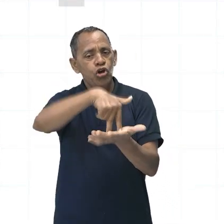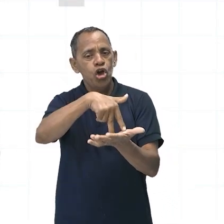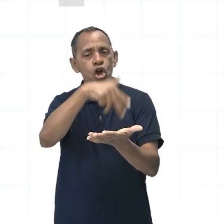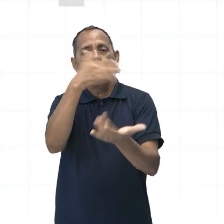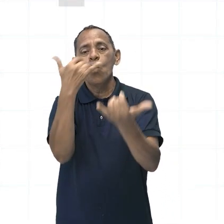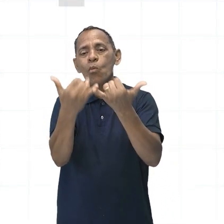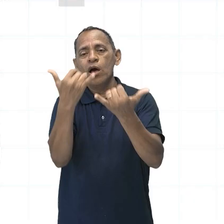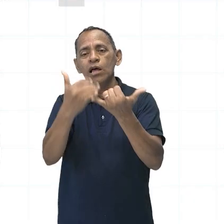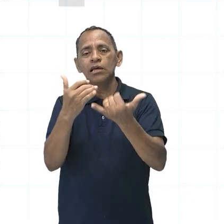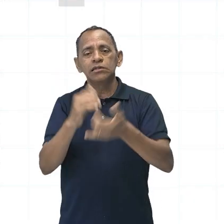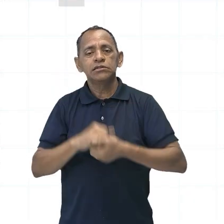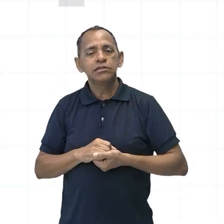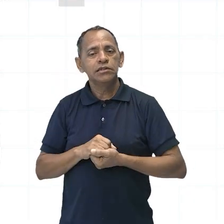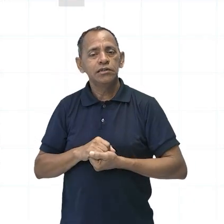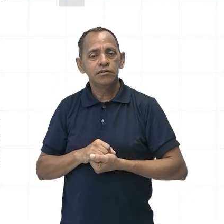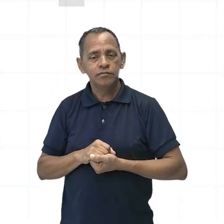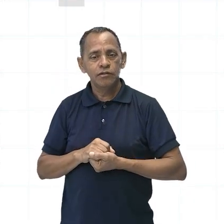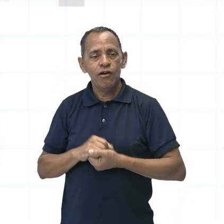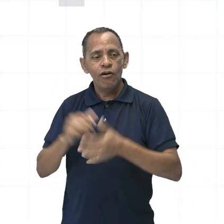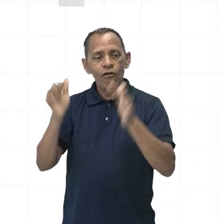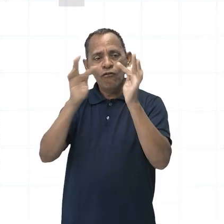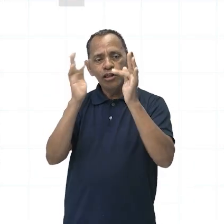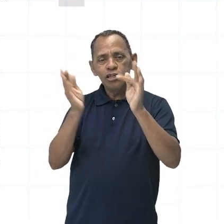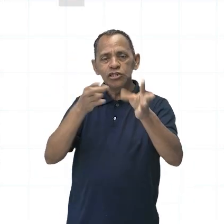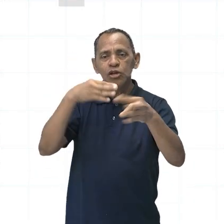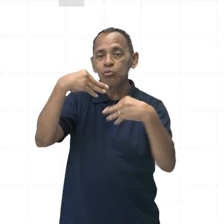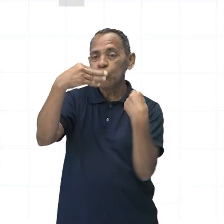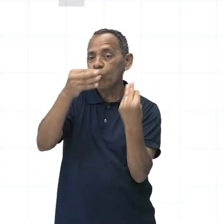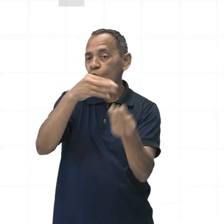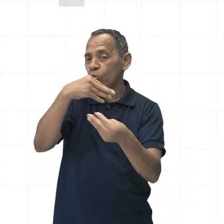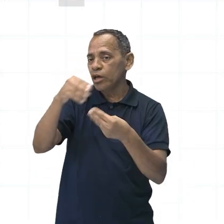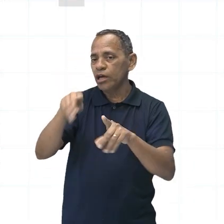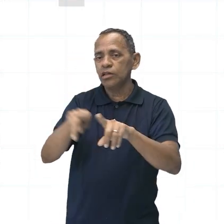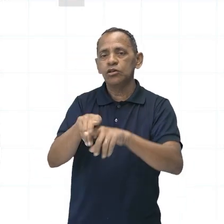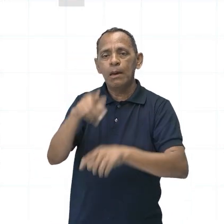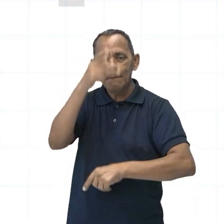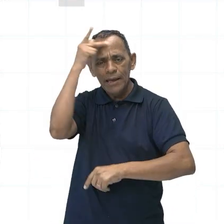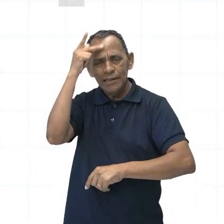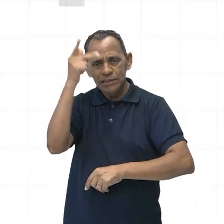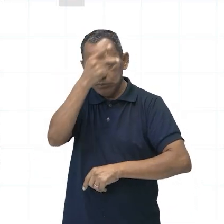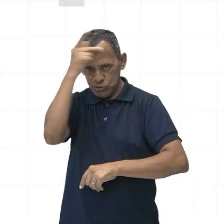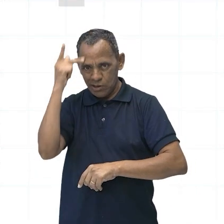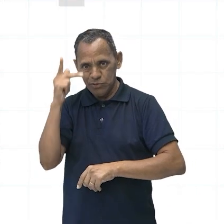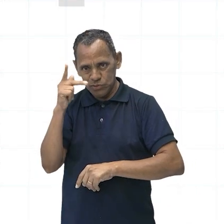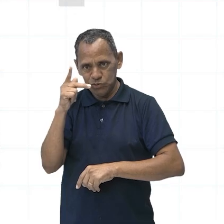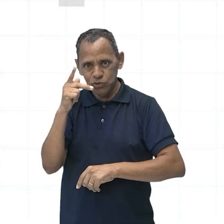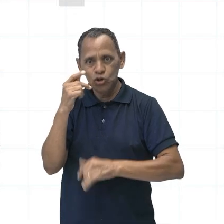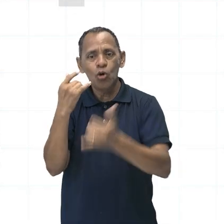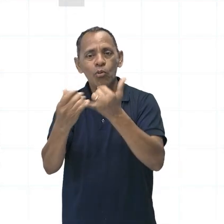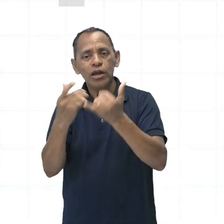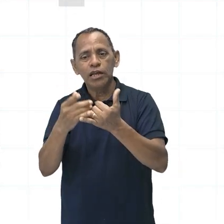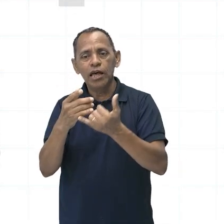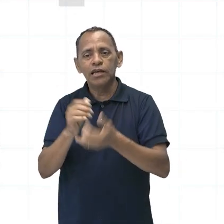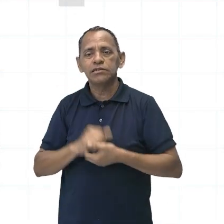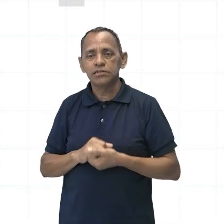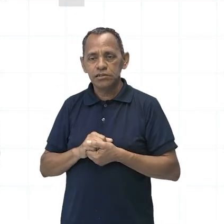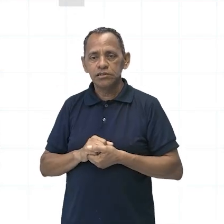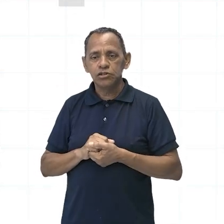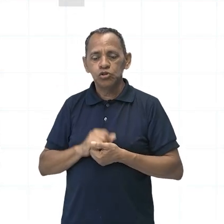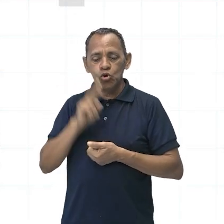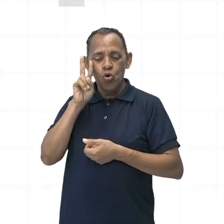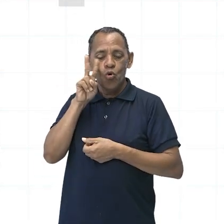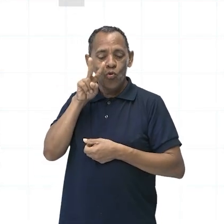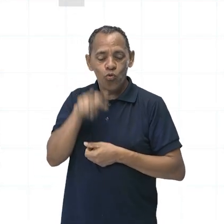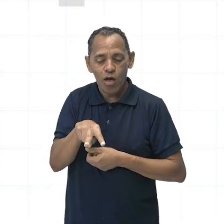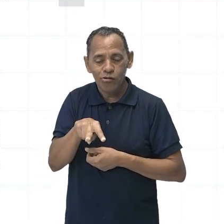leves e graciosos, como se os dançarinos estivessem flutuando, minimizando o contato visual com o chão. O